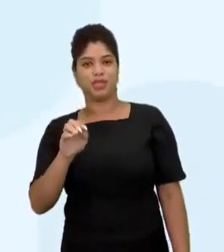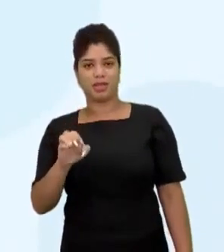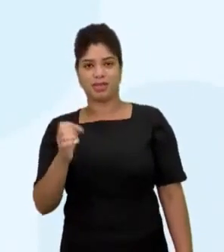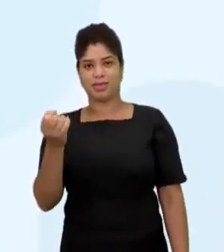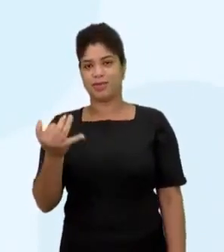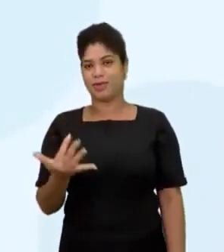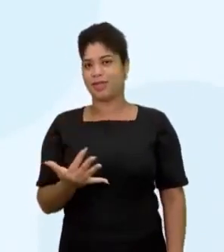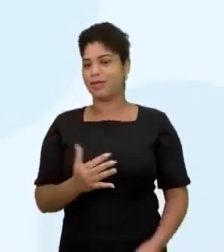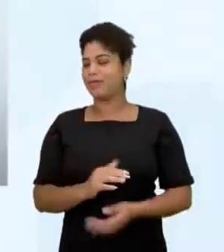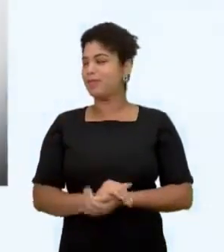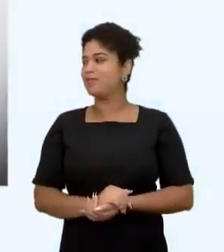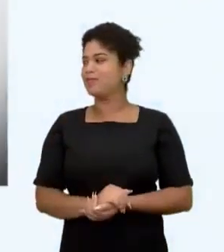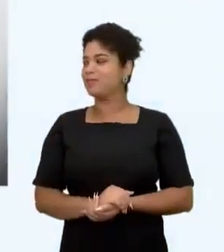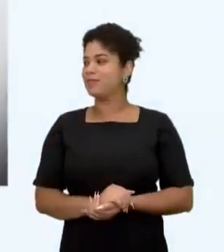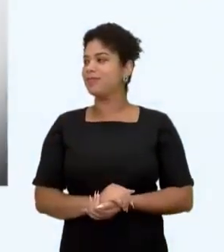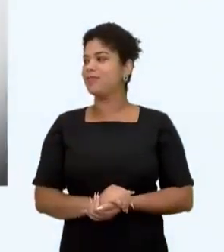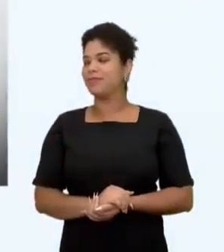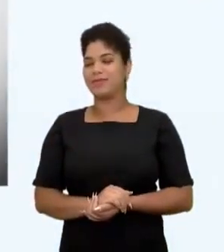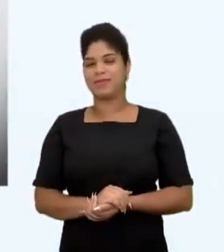volta.